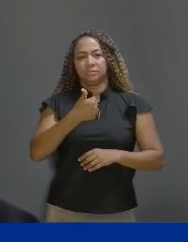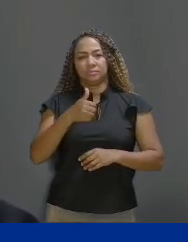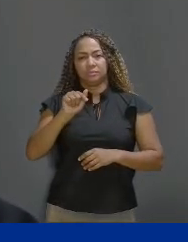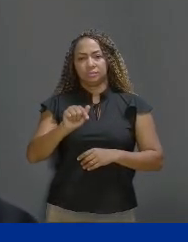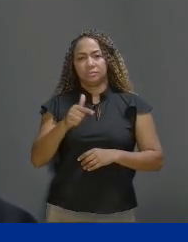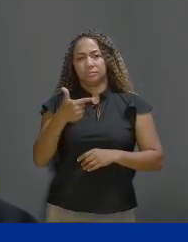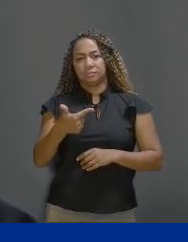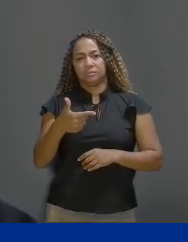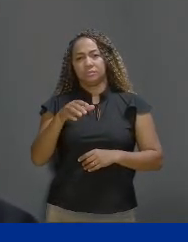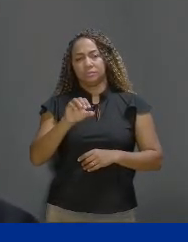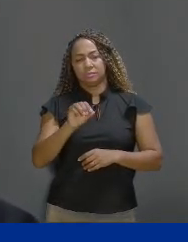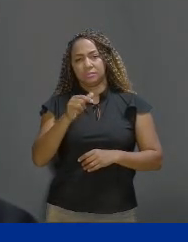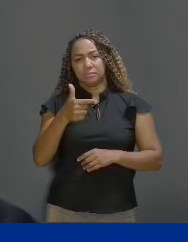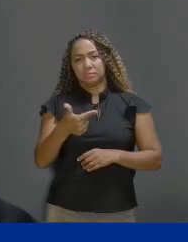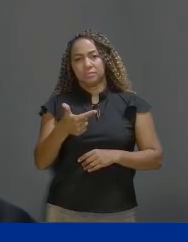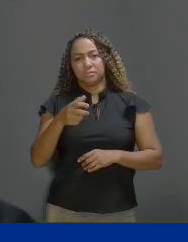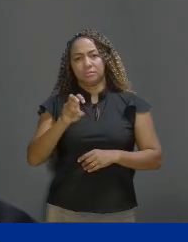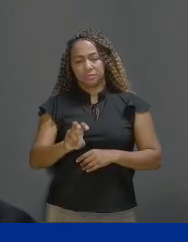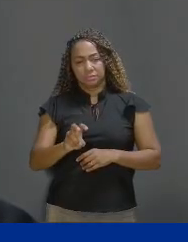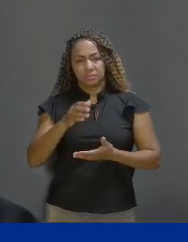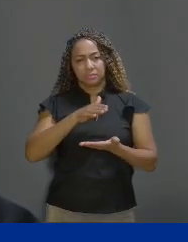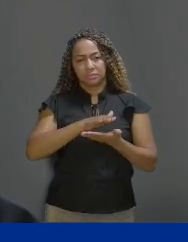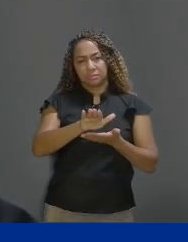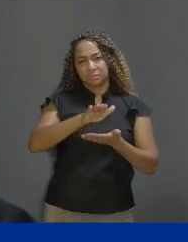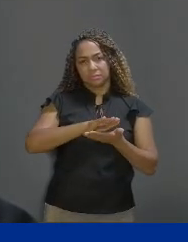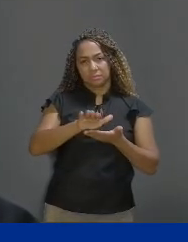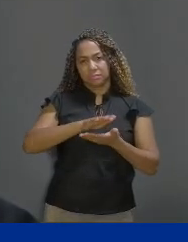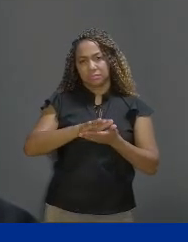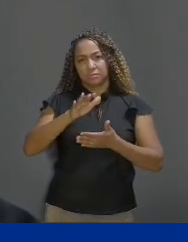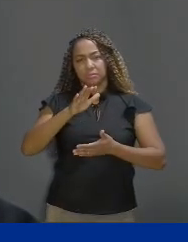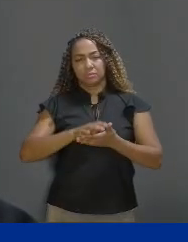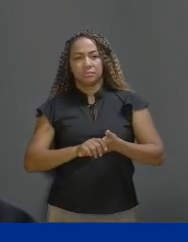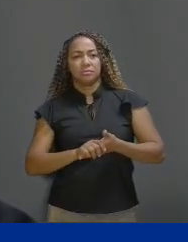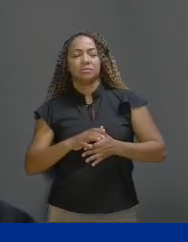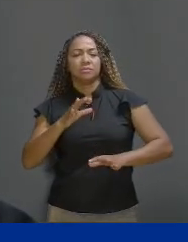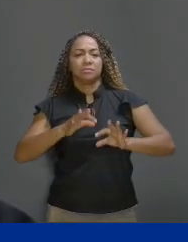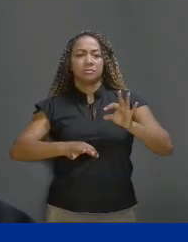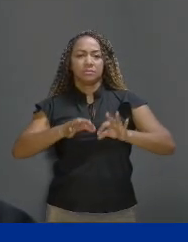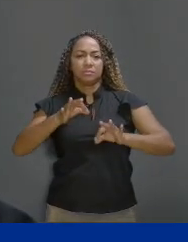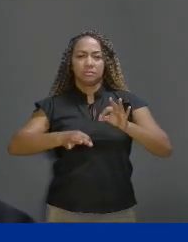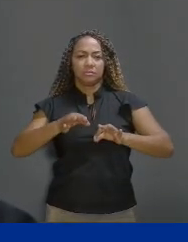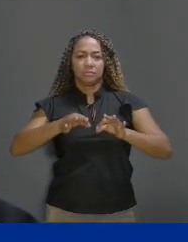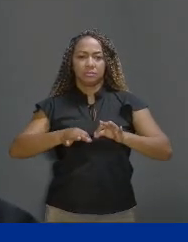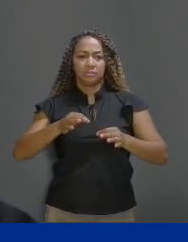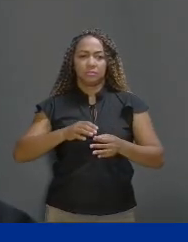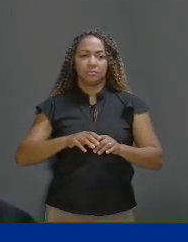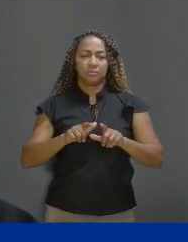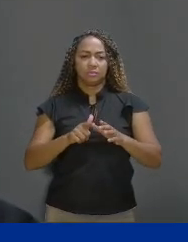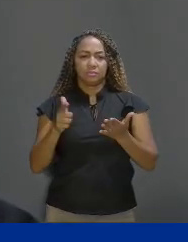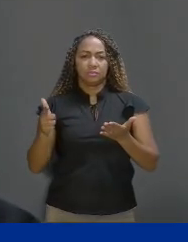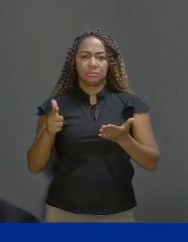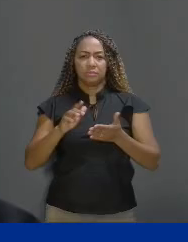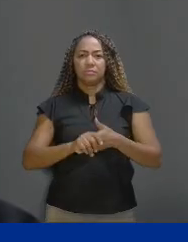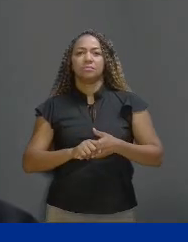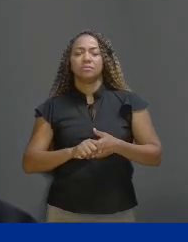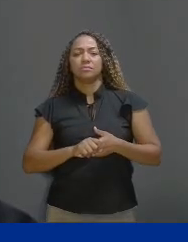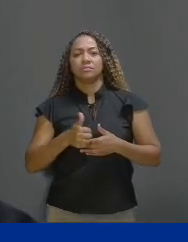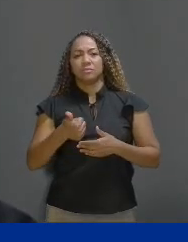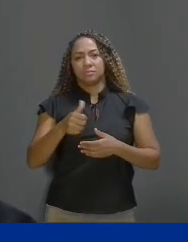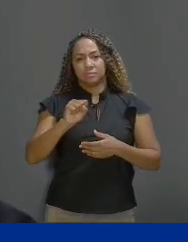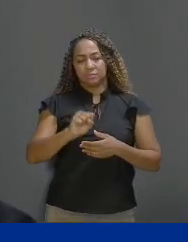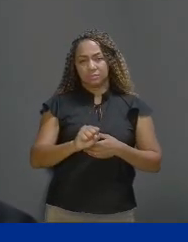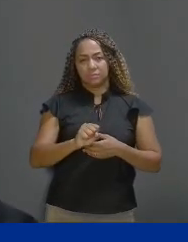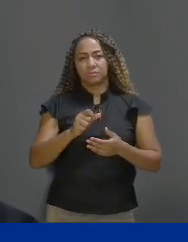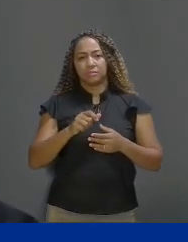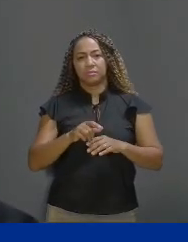de 2025, publicado no Diário Na de barra Justiça inferior, do 16, Estado, 16, número 27, 108, 25 de de 7 de 18 de 2025, junho nona de